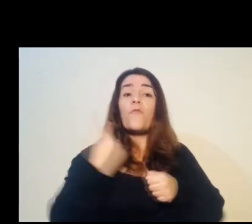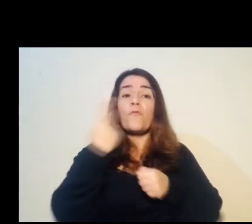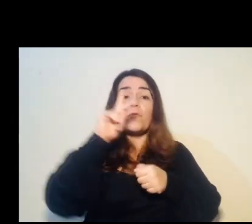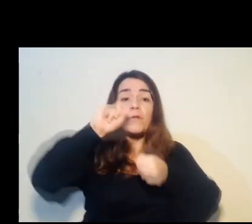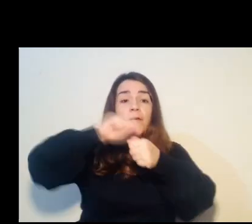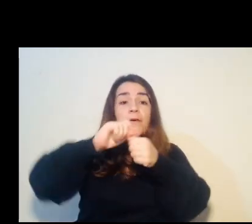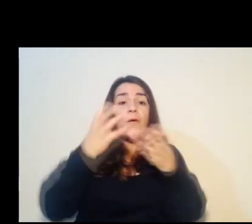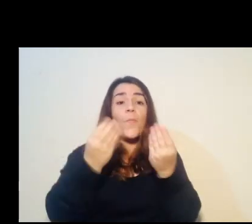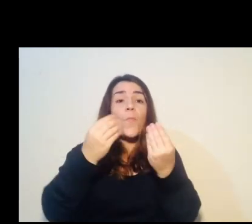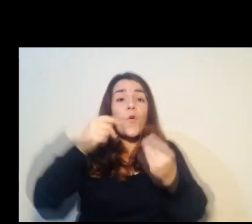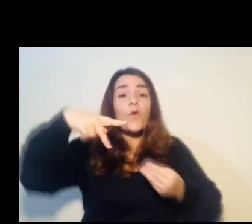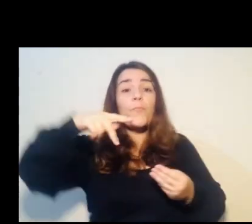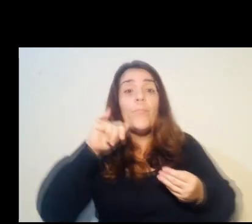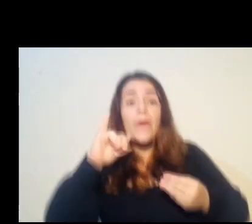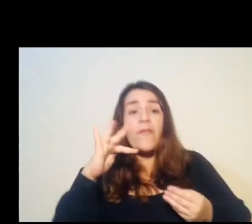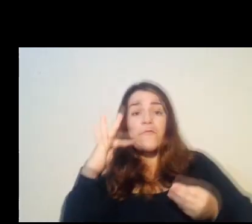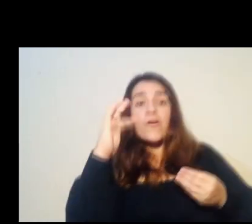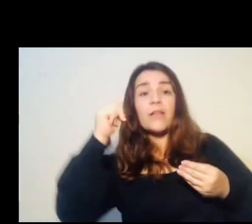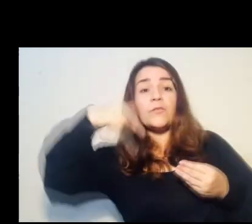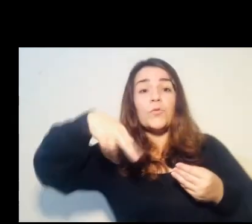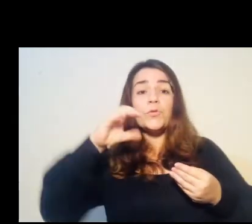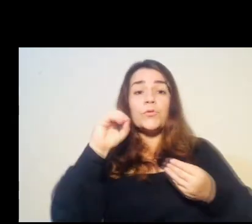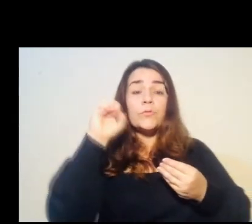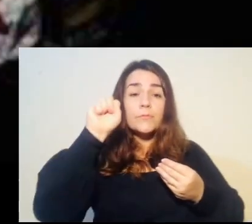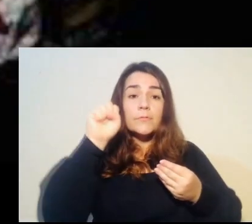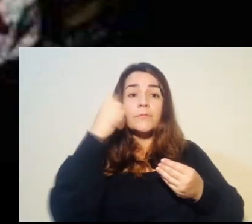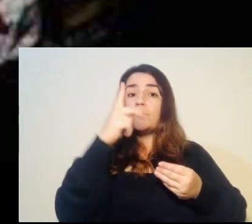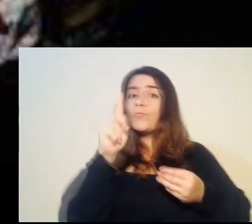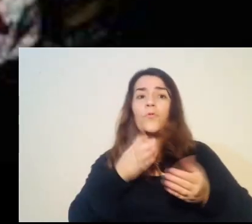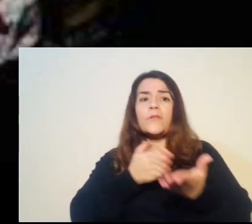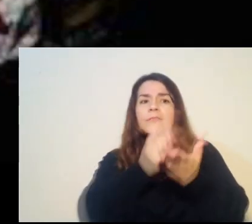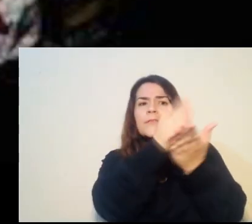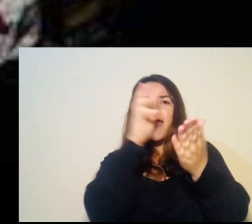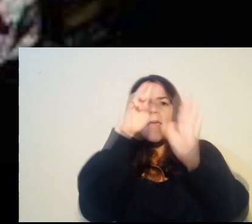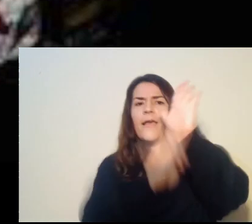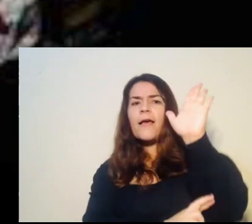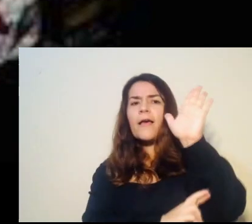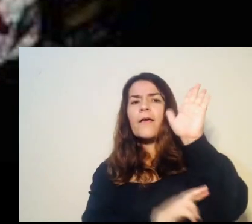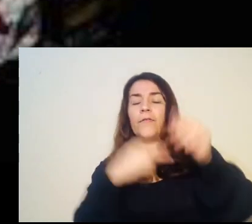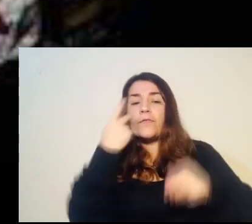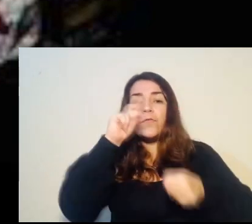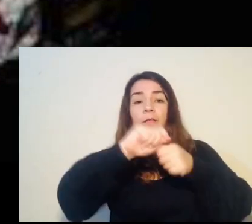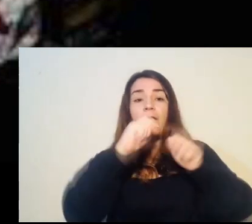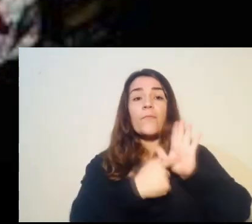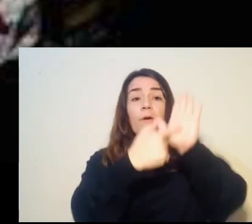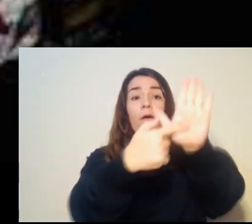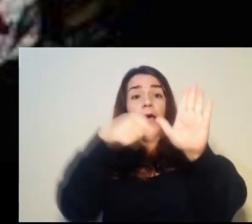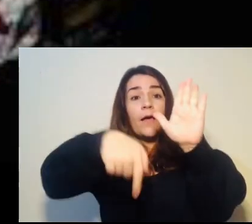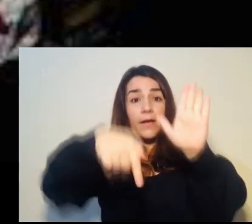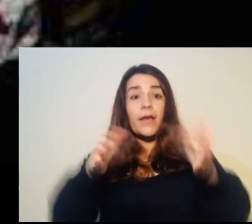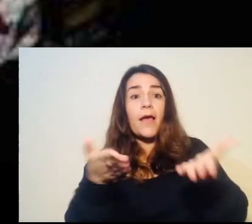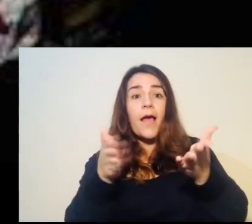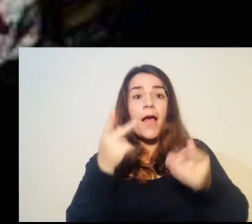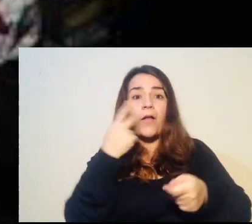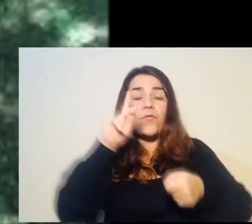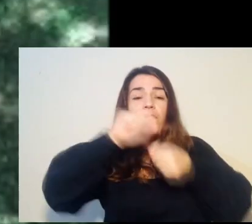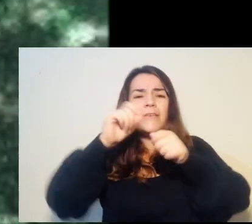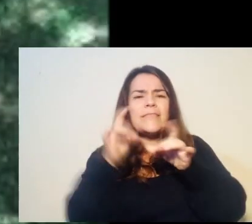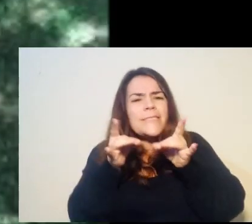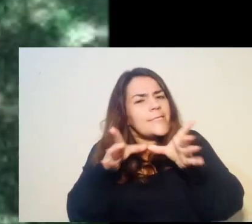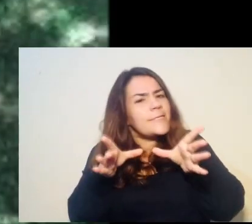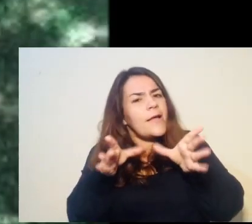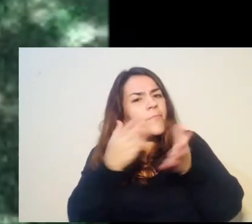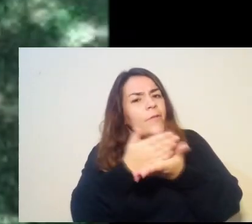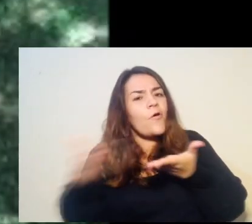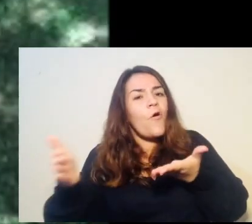ocidentais. Muitos pífanos artesanais não seguem essa regra. Esse modelo que trago para vocês é